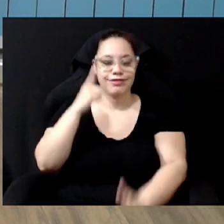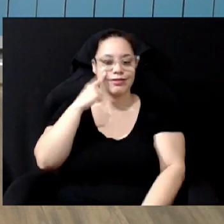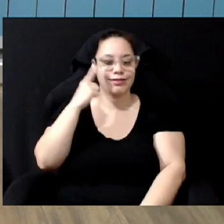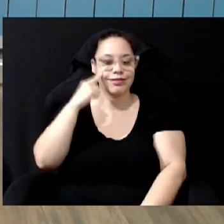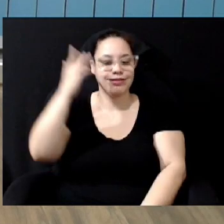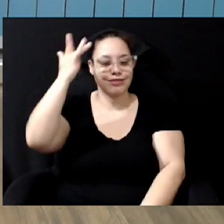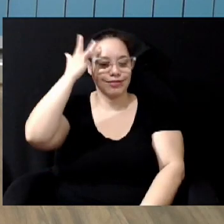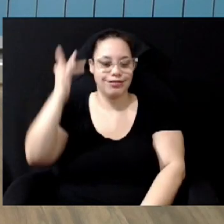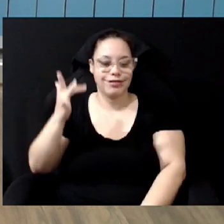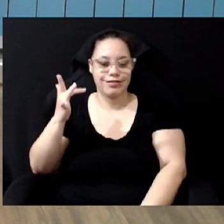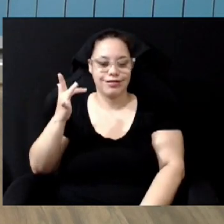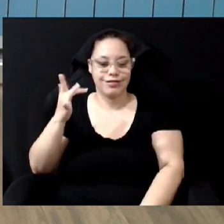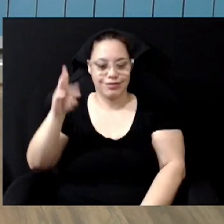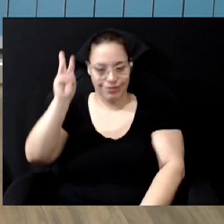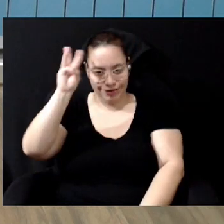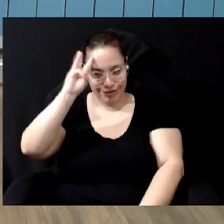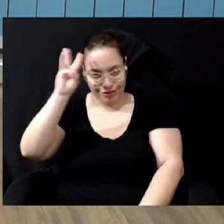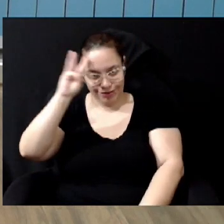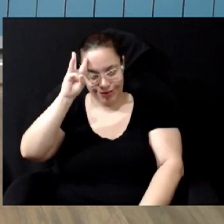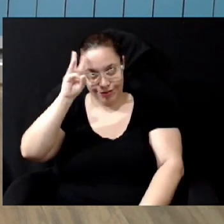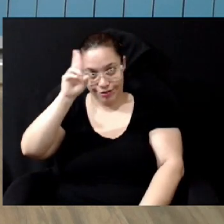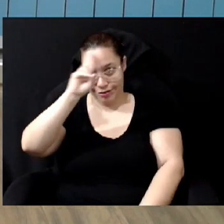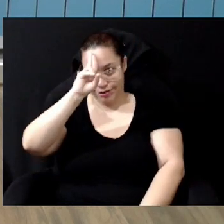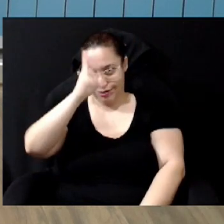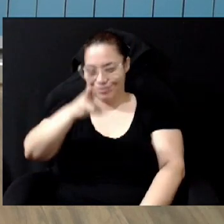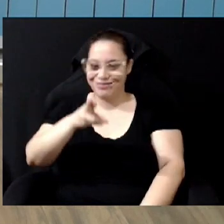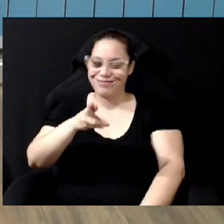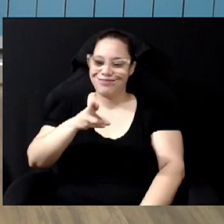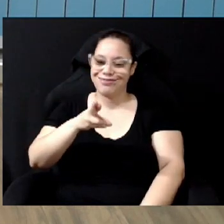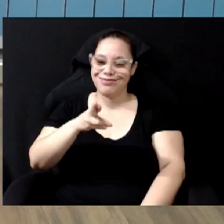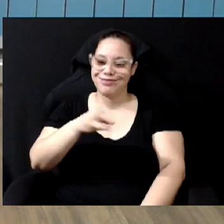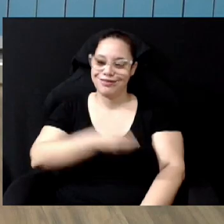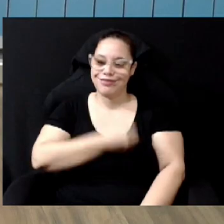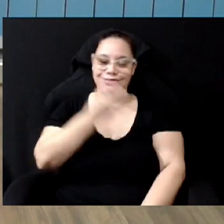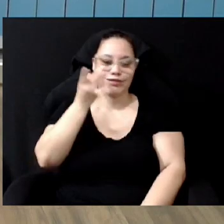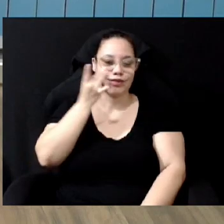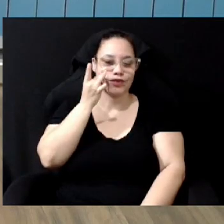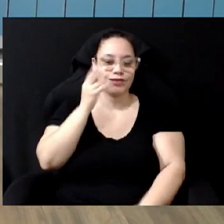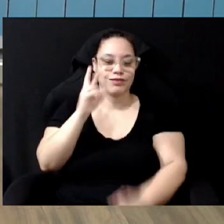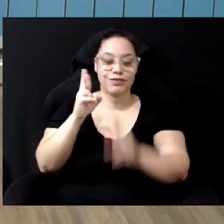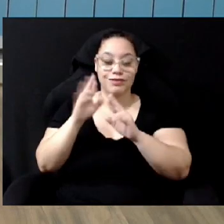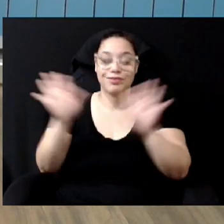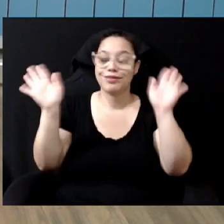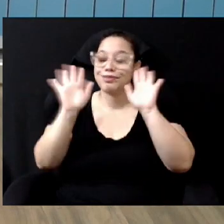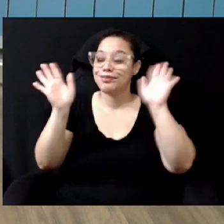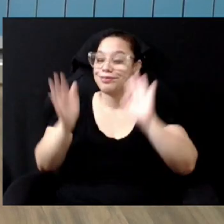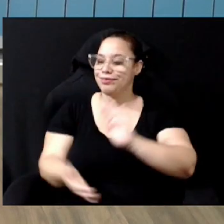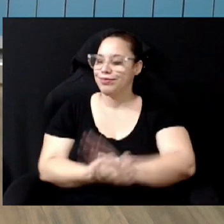vemos amanhã na terça-feira ao meio-dia ao vivo. Te espero até lá. Tchau, tchau.